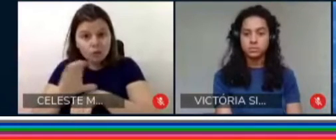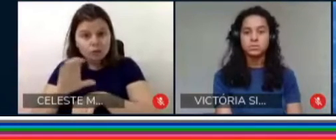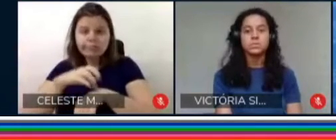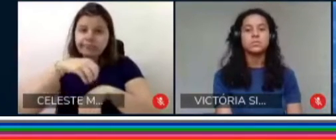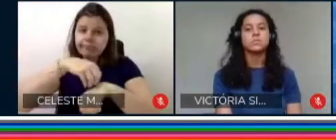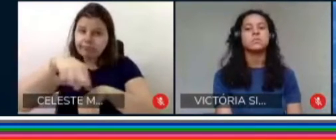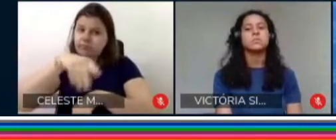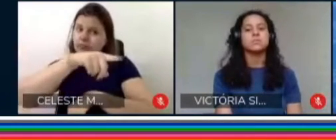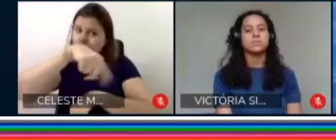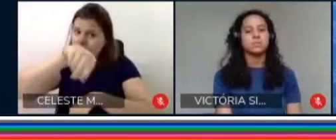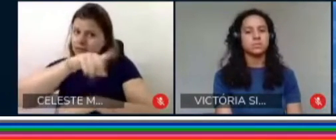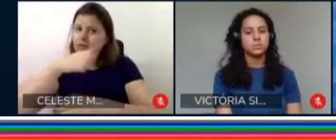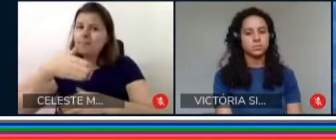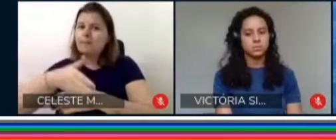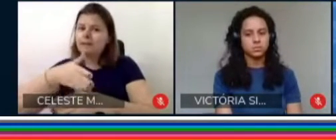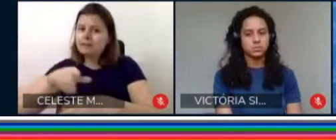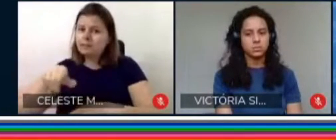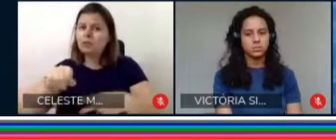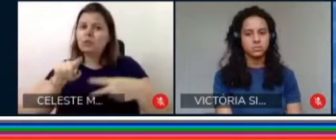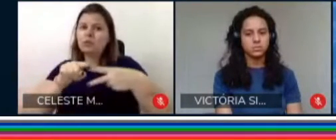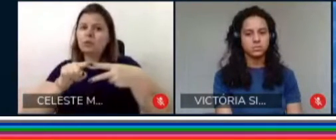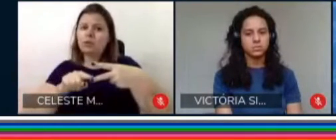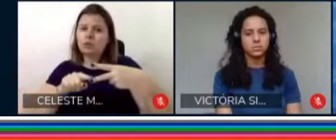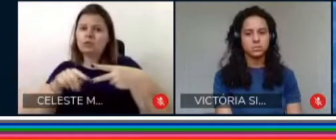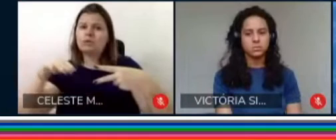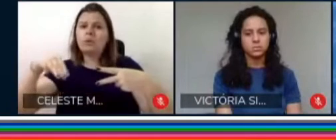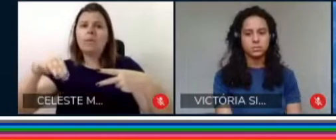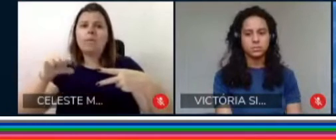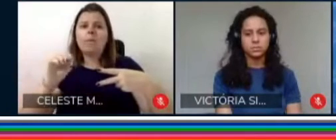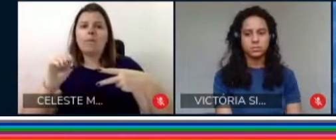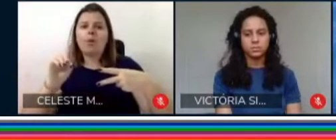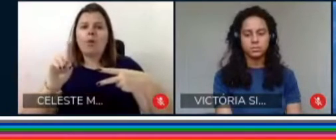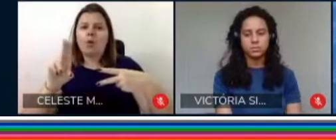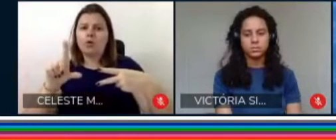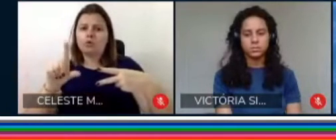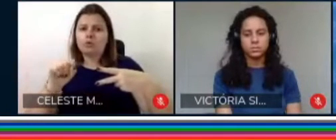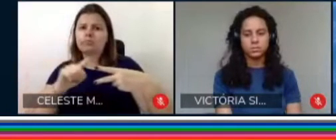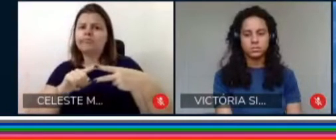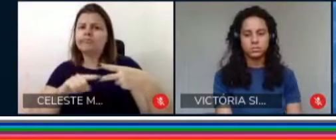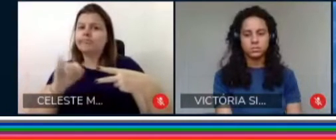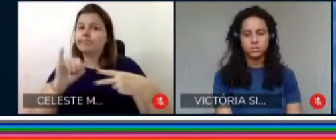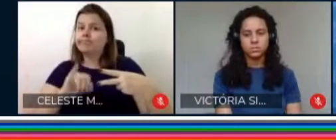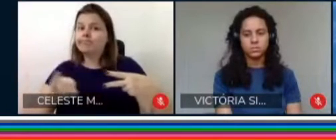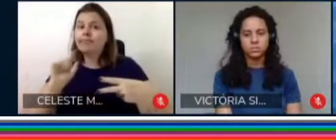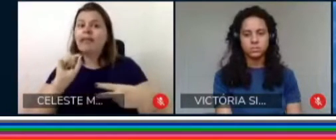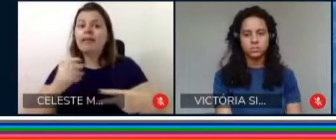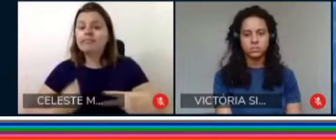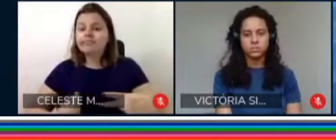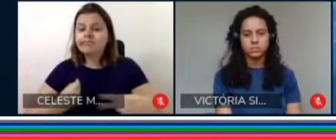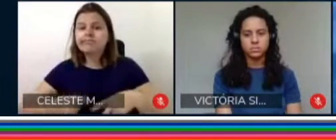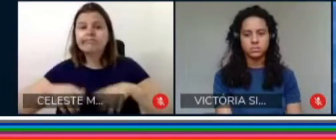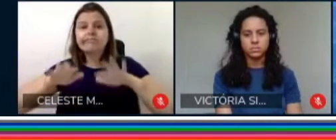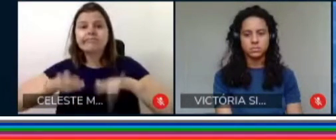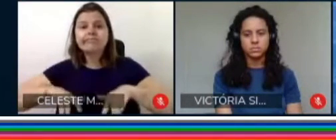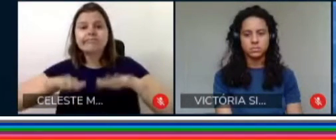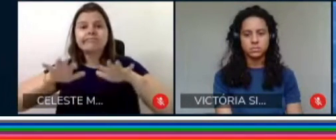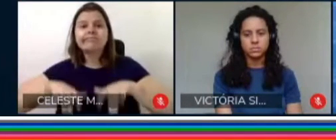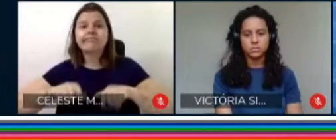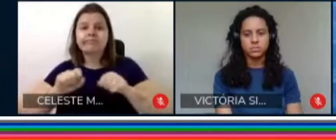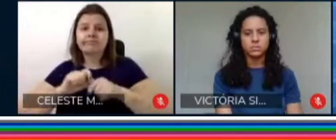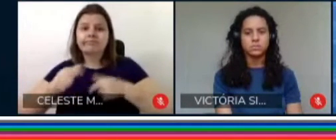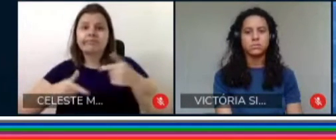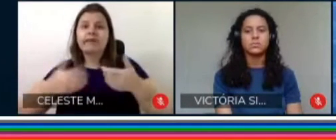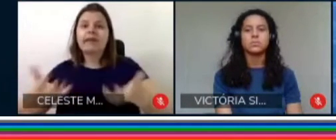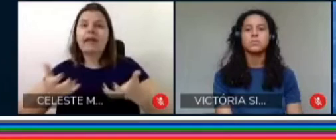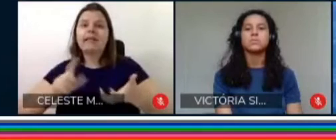desses 2 módulos, né? Que são bem relevantes para quem está concluindo os seus trabalhos e querem mandá-los para o mundo, né? Para